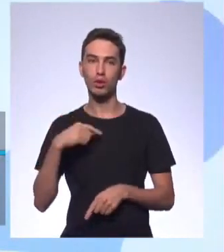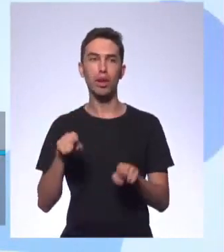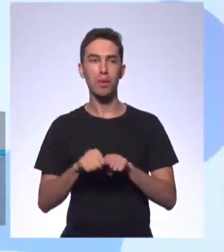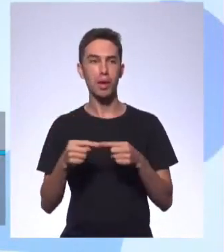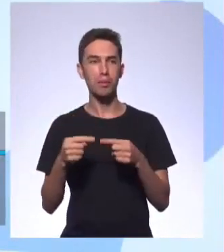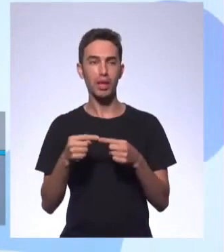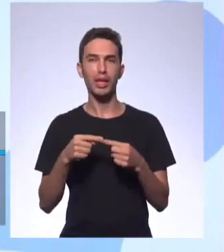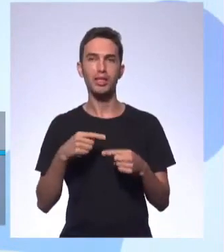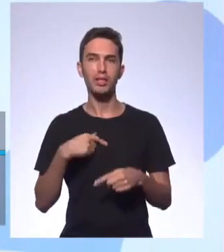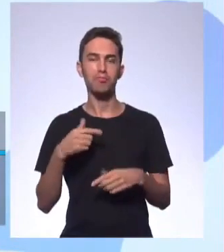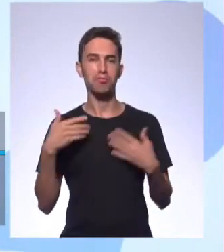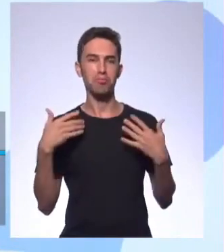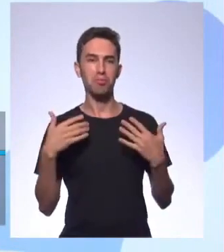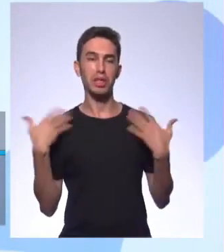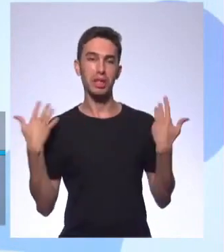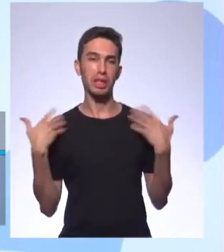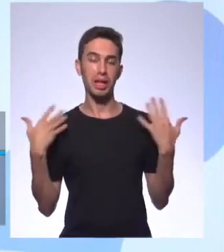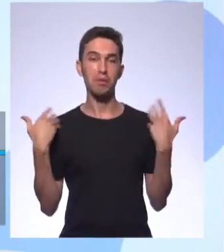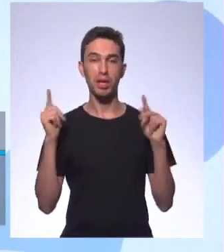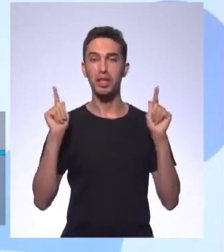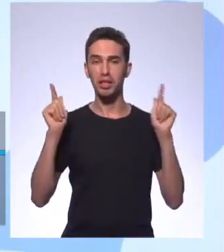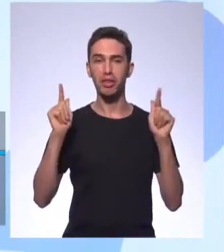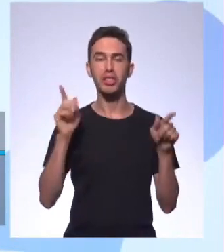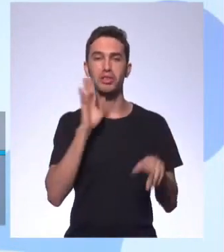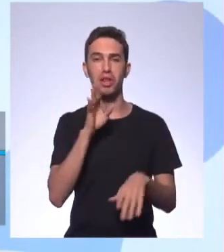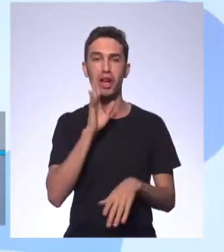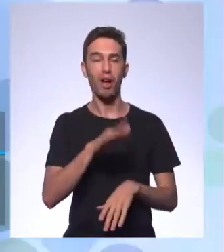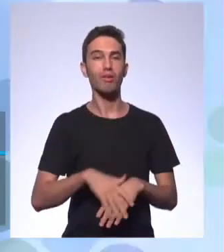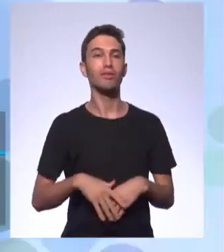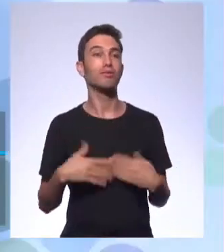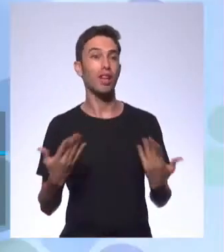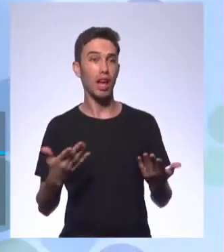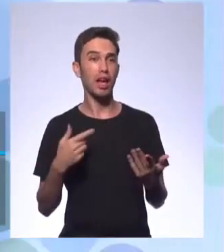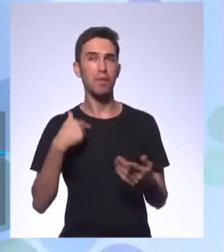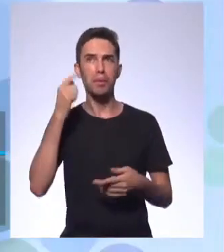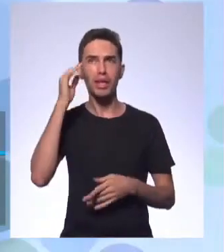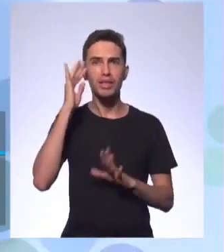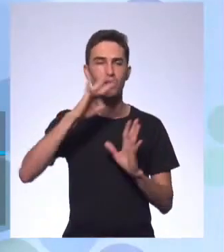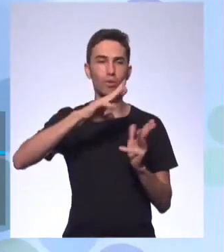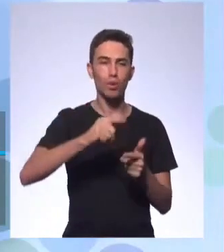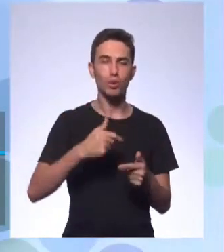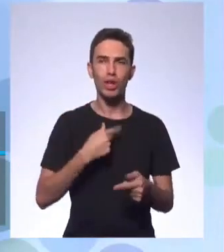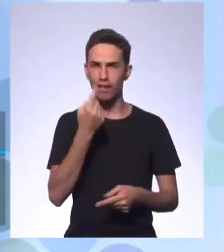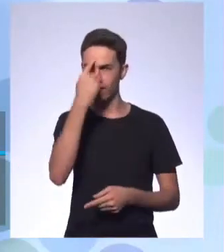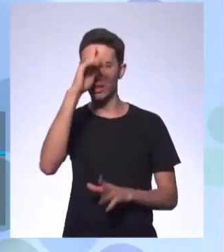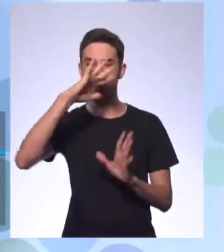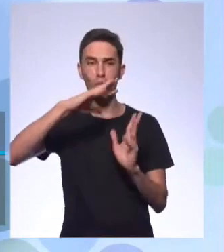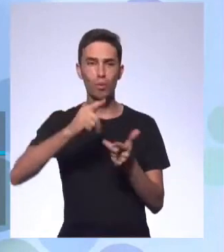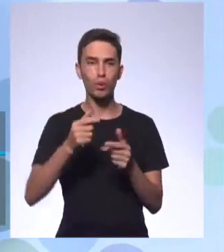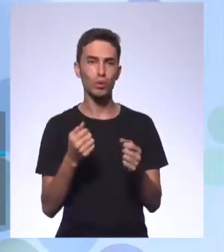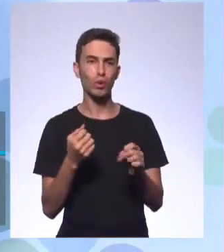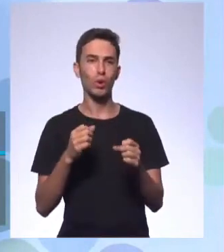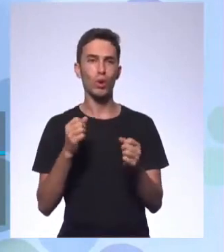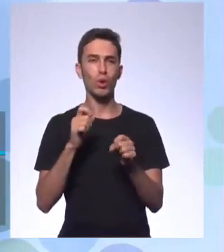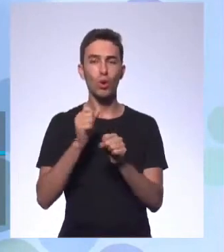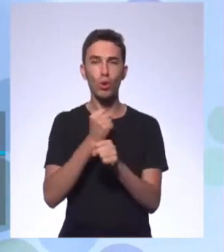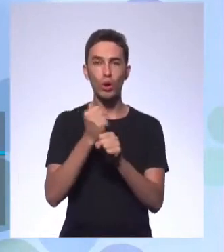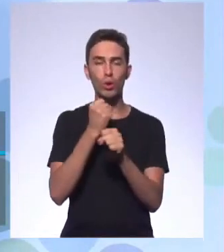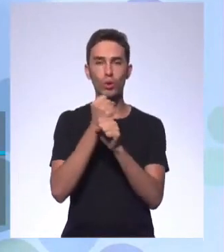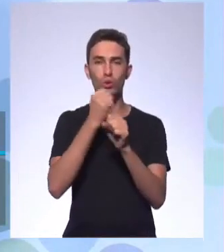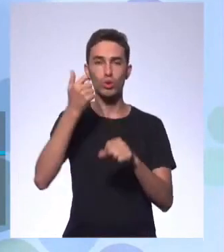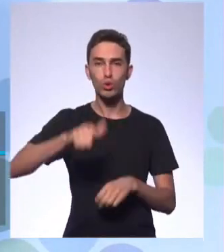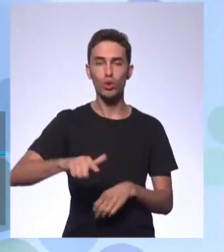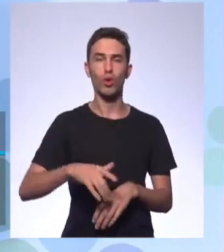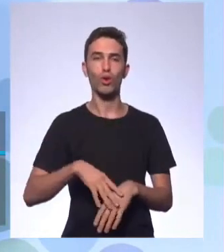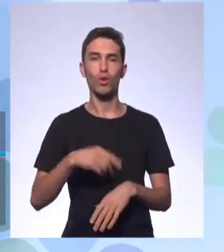passatempo muito bom. É o aluno Pedro falou isso pra gente. Sim, para poder pensar o mundo, discutir o mundo, inventar o mundo, reconstruir, inventar possibilidades.